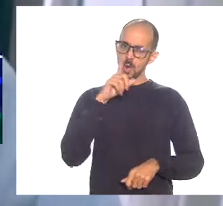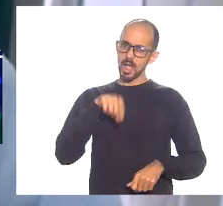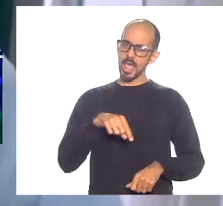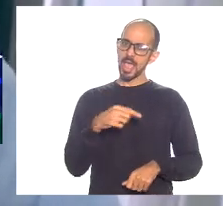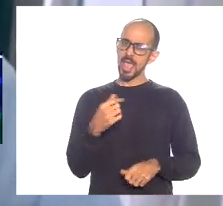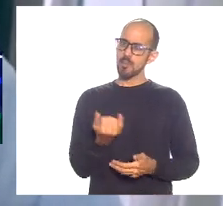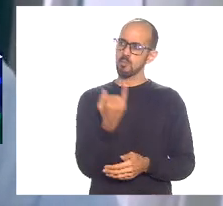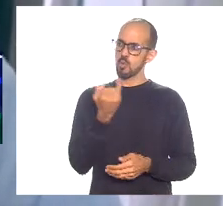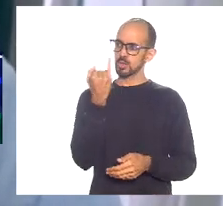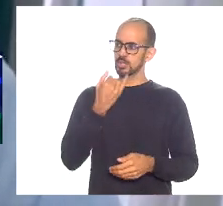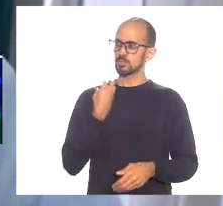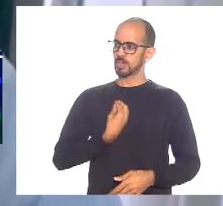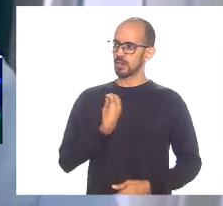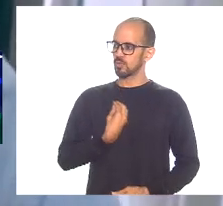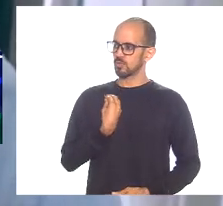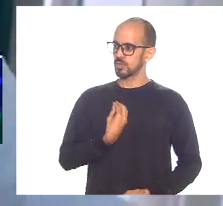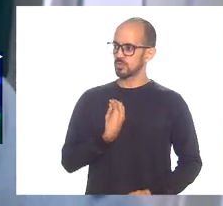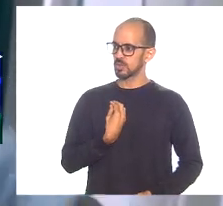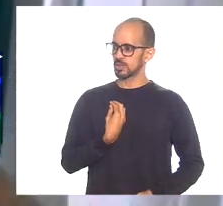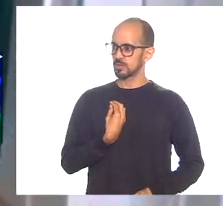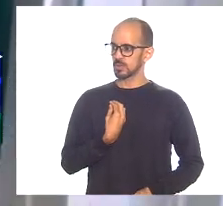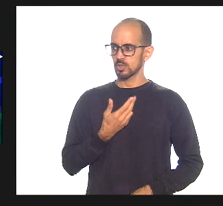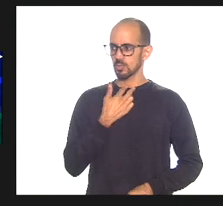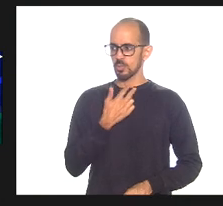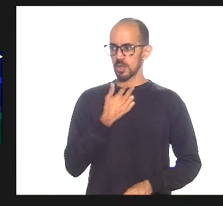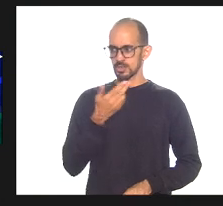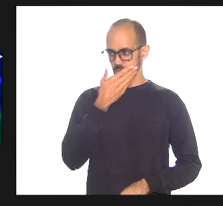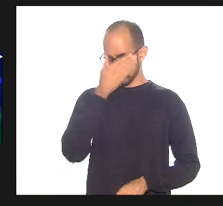e esse é o parâmetro que não pode ser esquecido